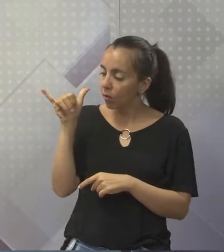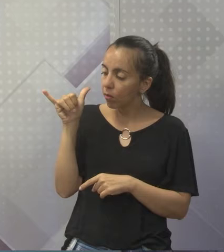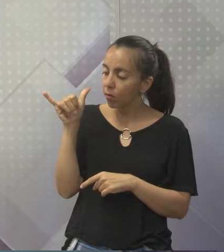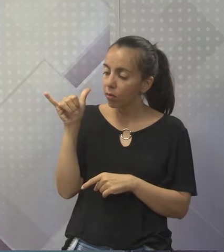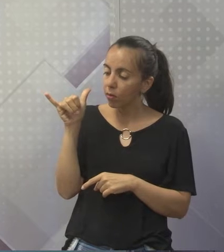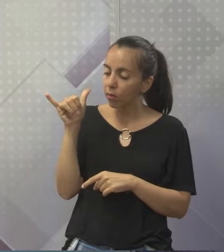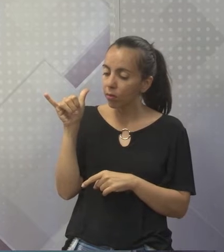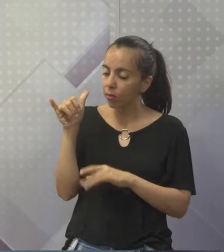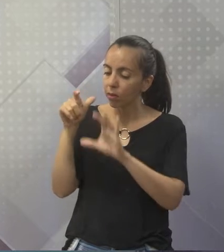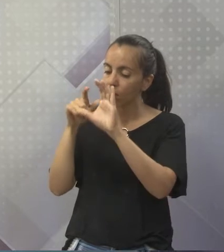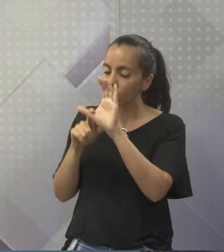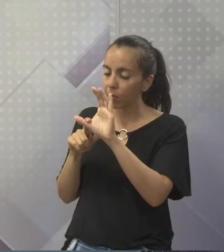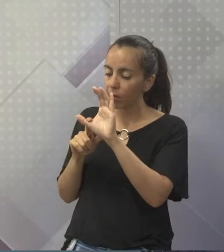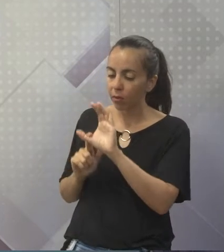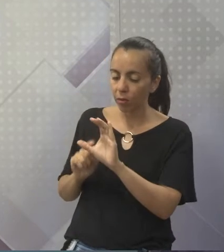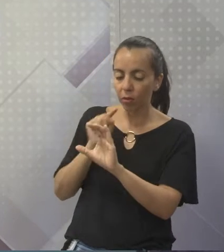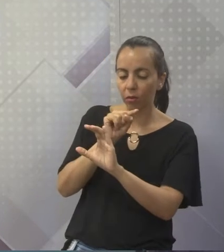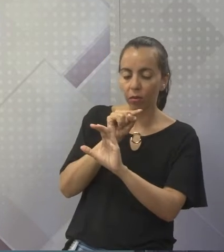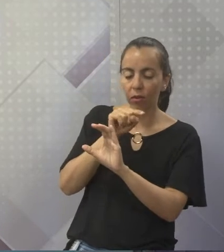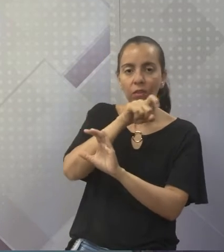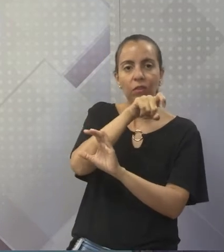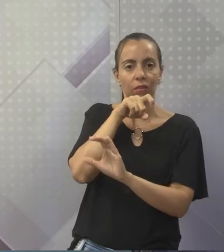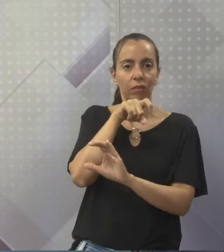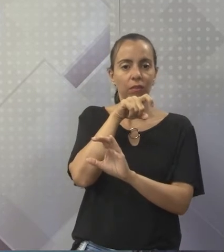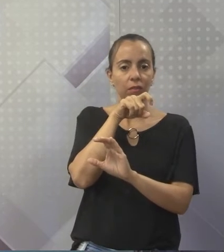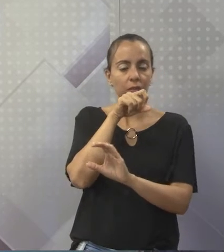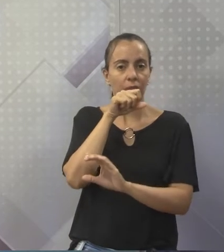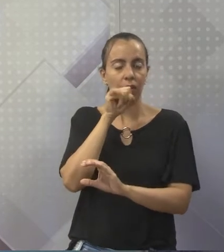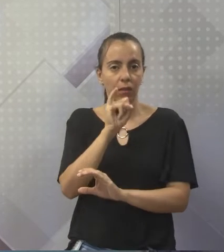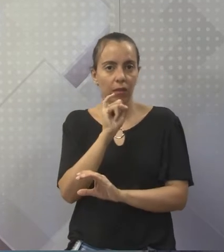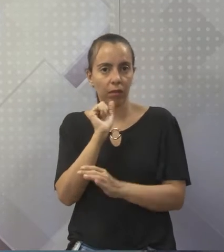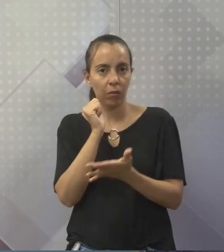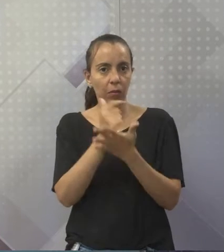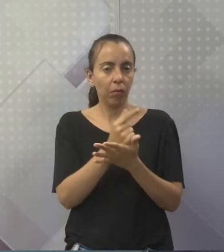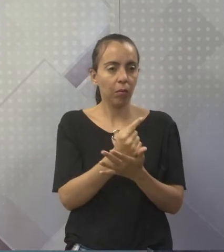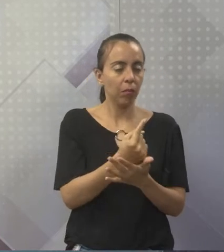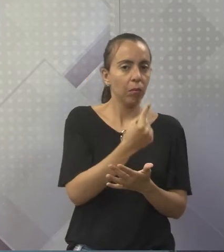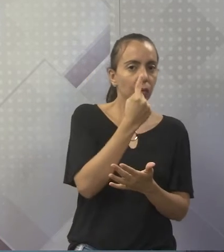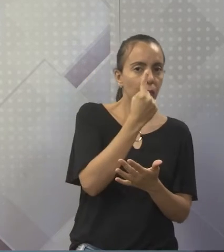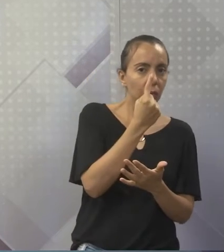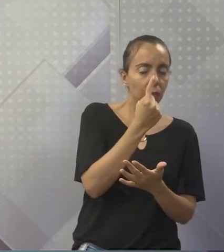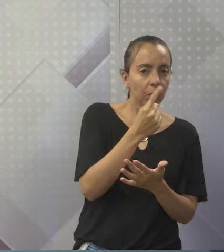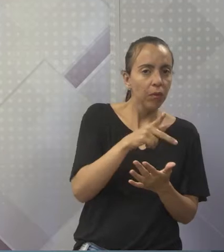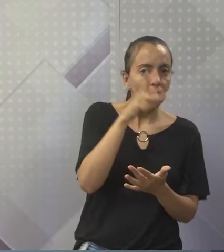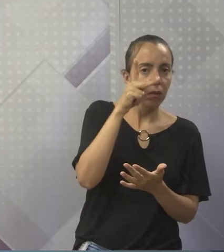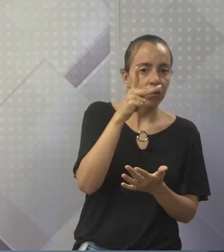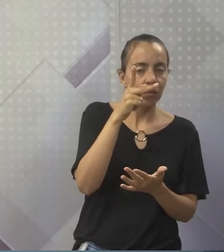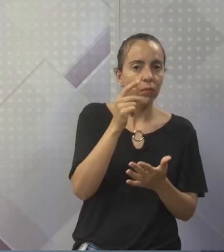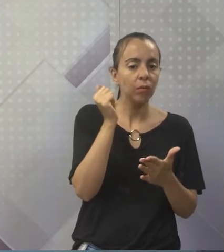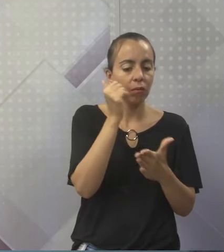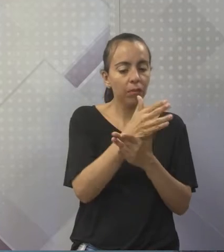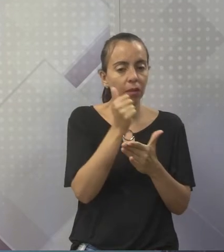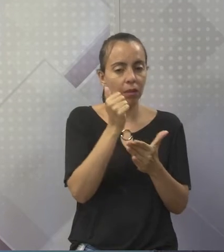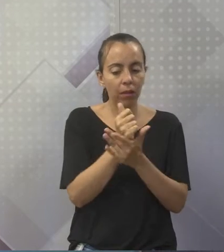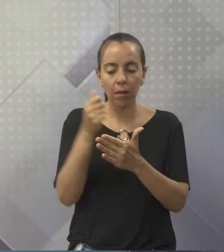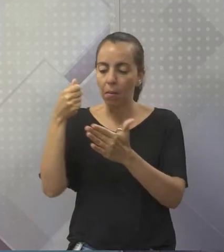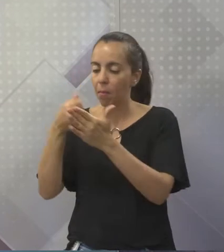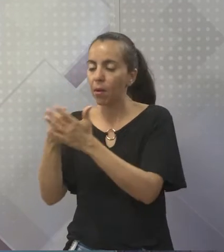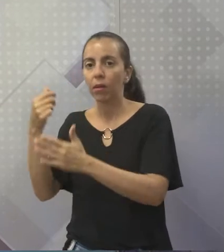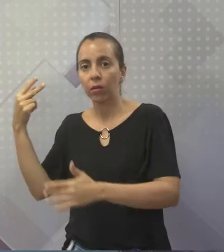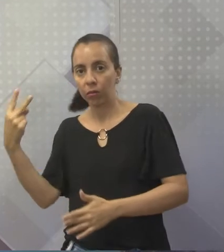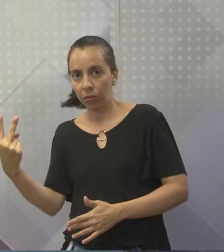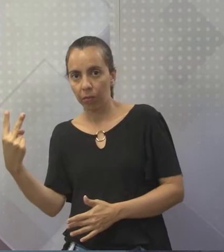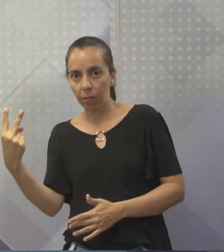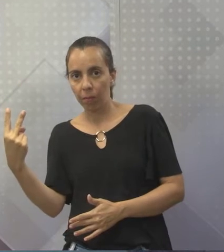depende do x. Se eu levo 1x, 1 quilo de batata, eu pago 2. Se eu